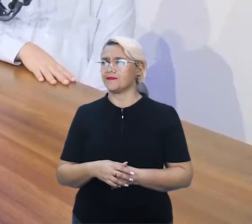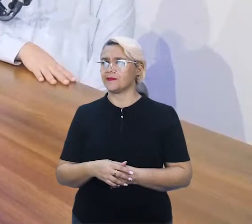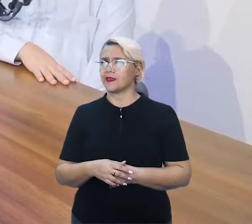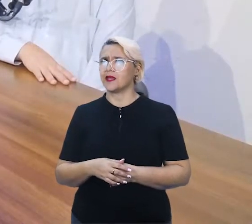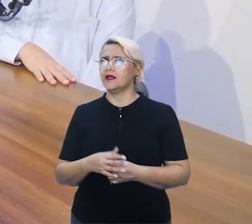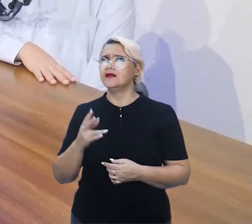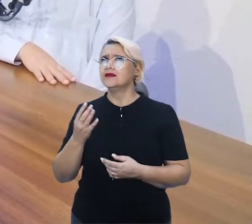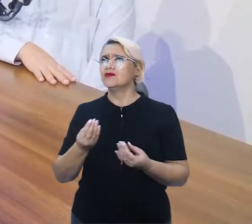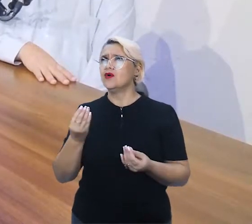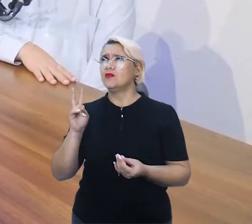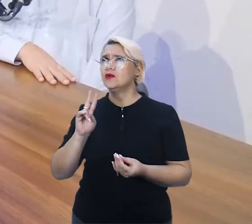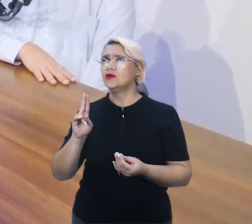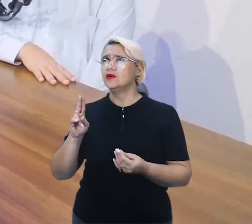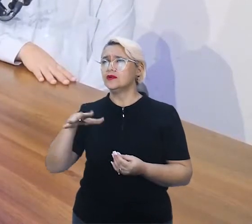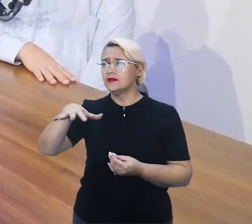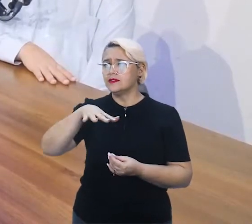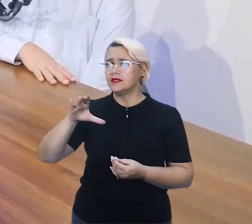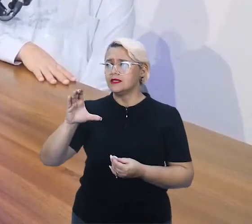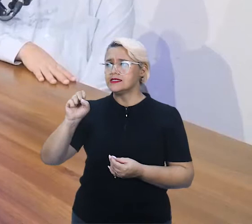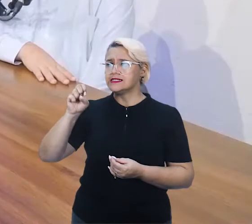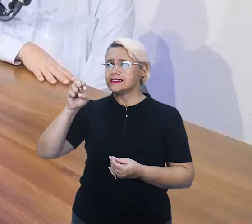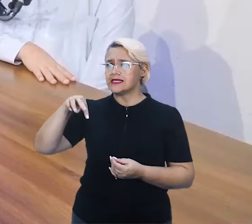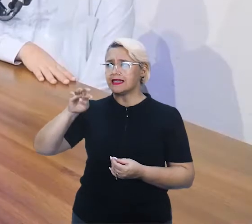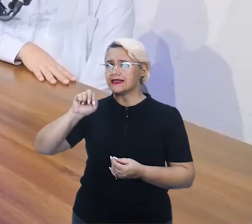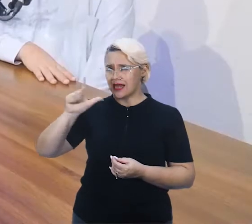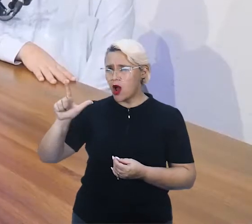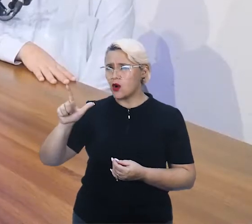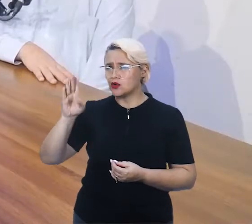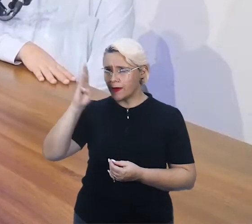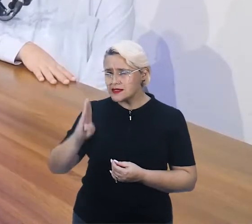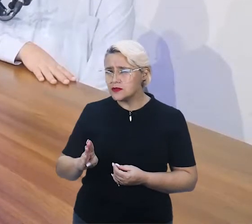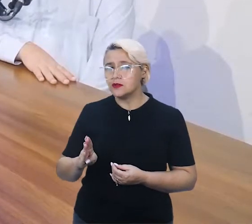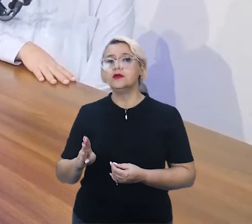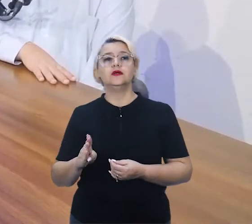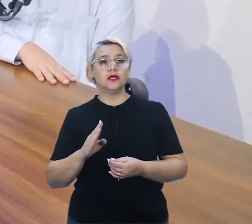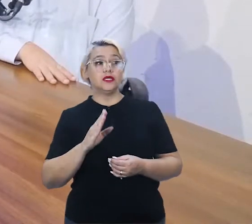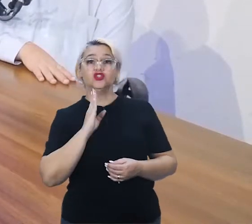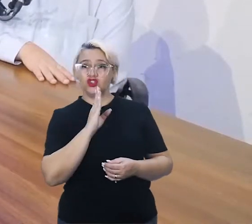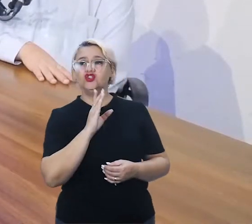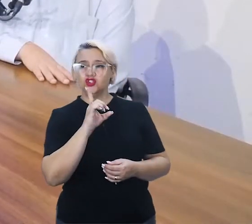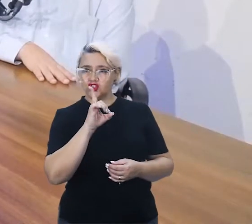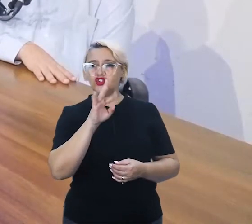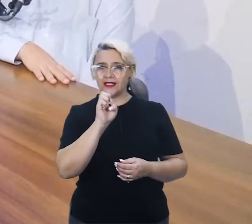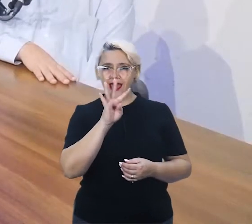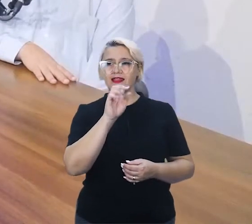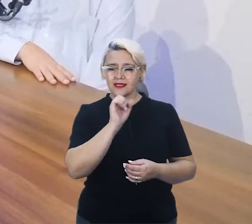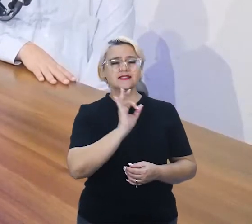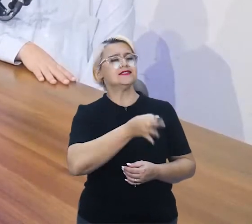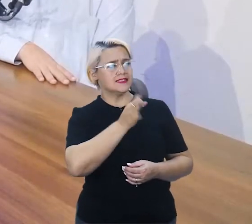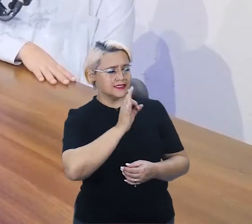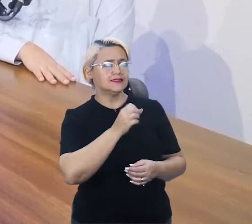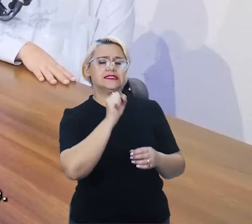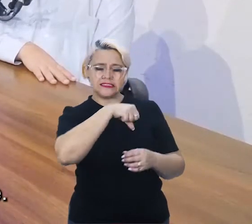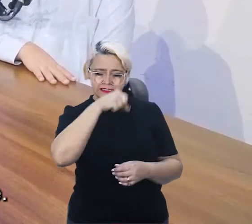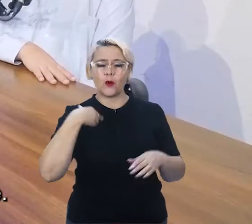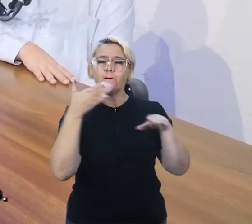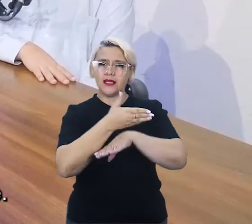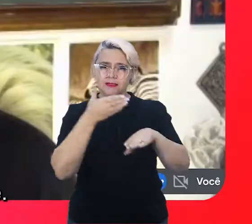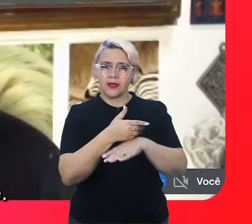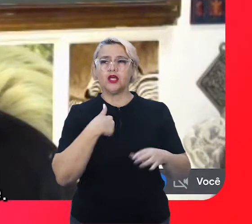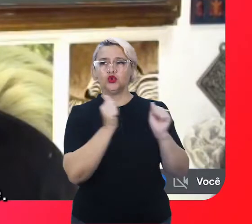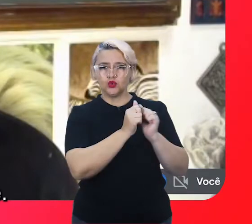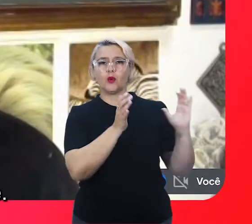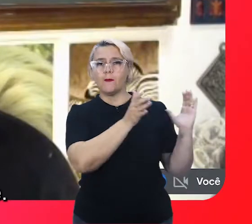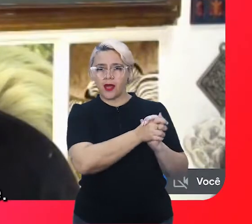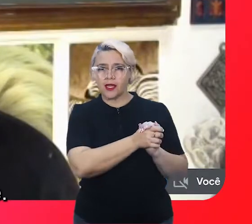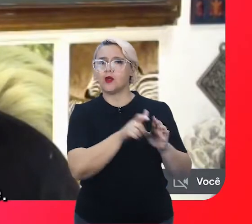como é? Da Central do Brasil? das diretas. Sim. Sim, eu tive no começo das diretas, Aham. com meu marido,